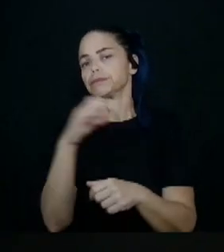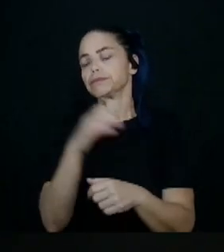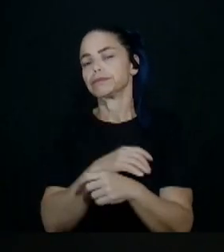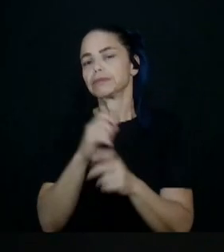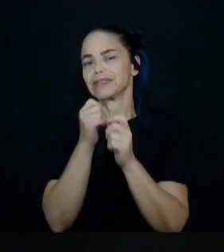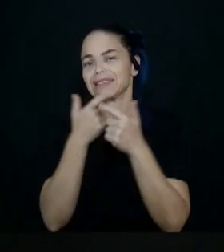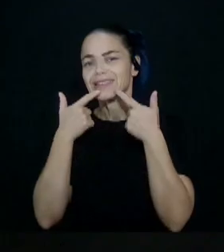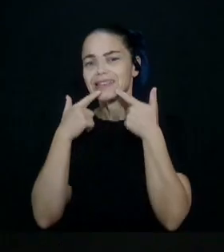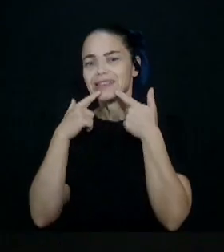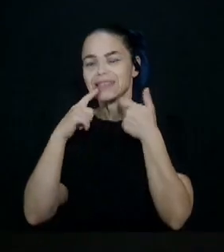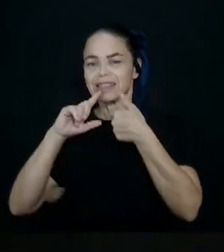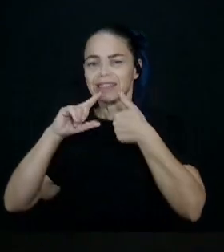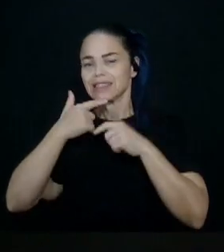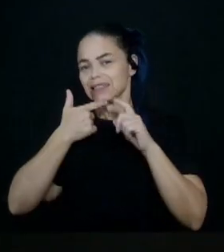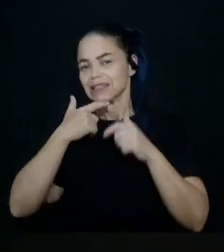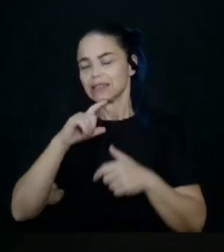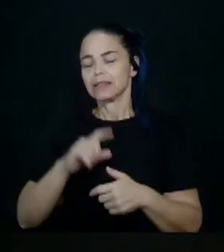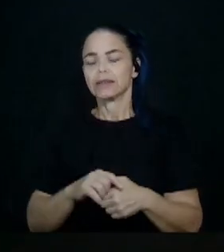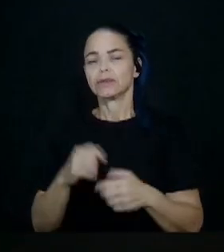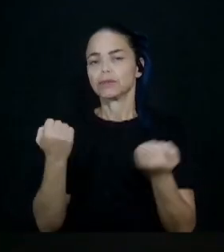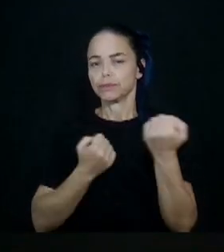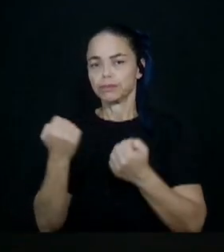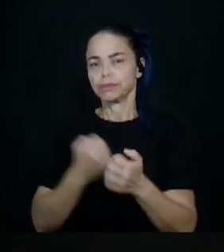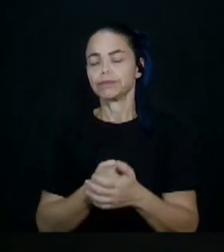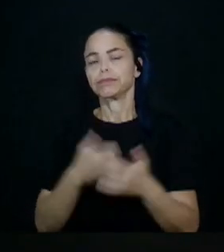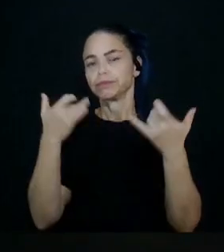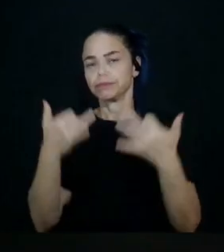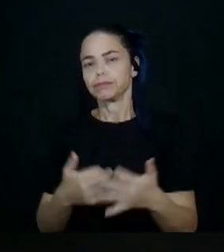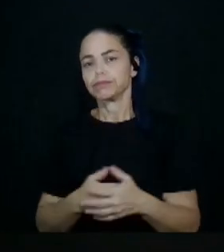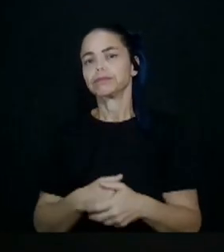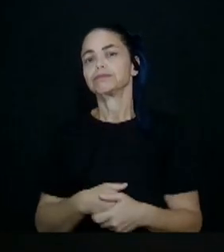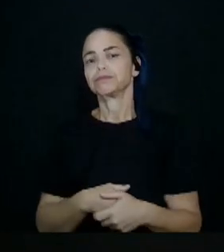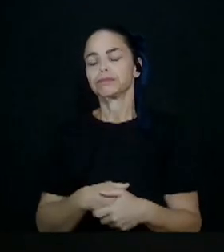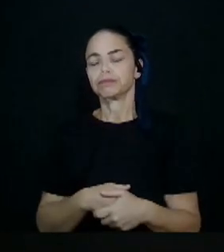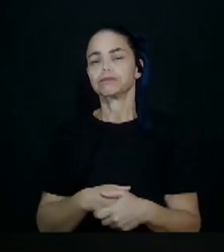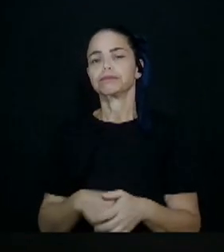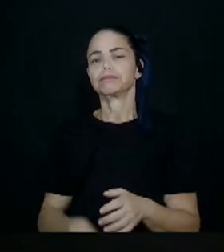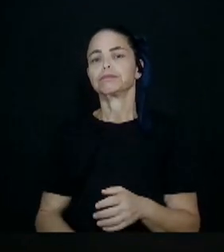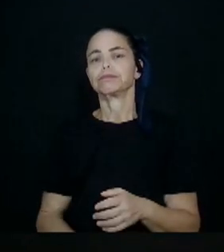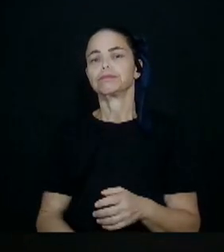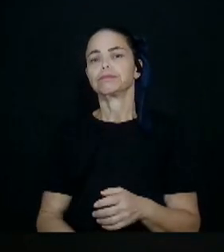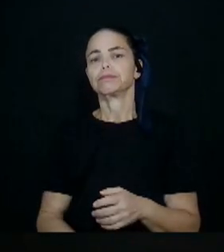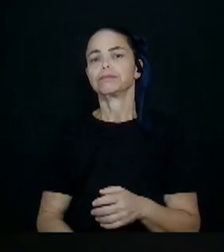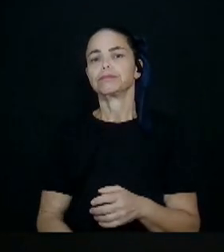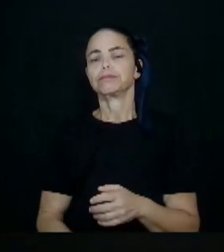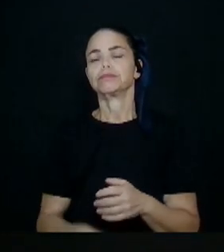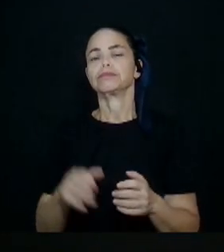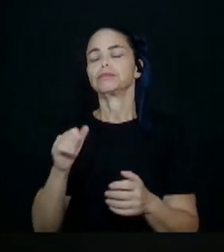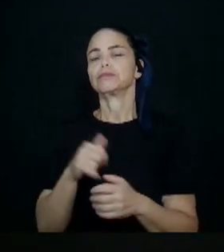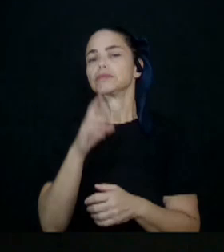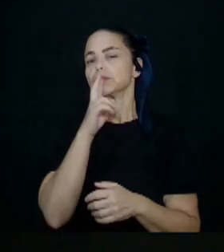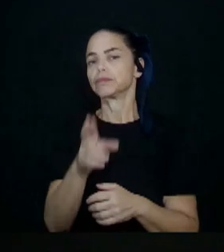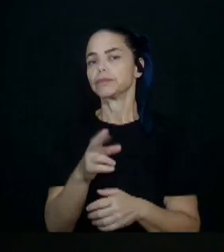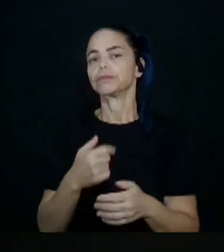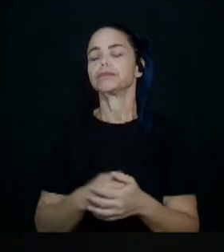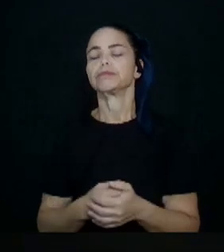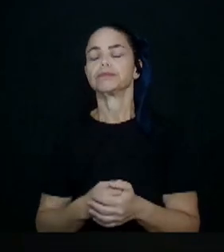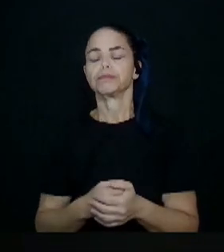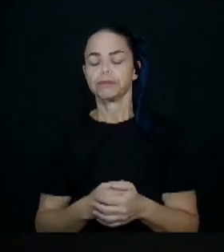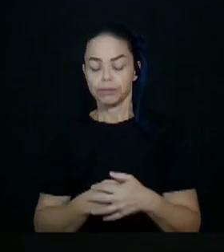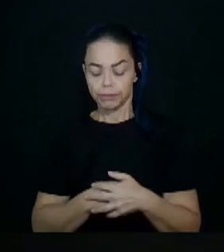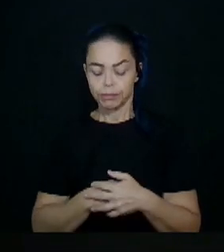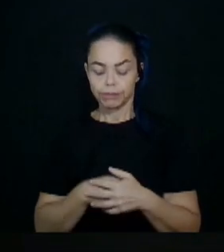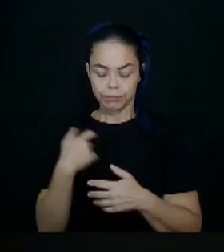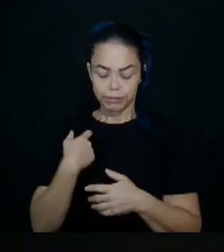quando estamos dirigindo? Bom, a gente já falou um pouquinho sobre isso, mas acho que o André pode responder para você essa pergunta,